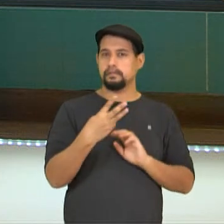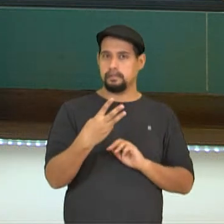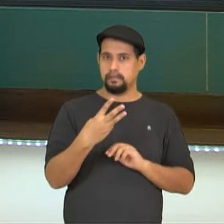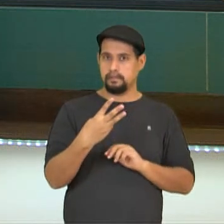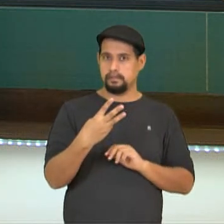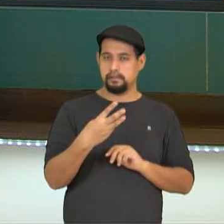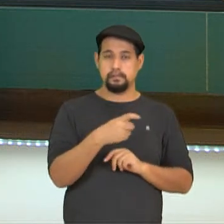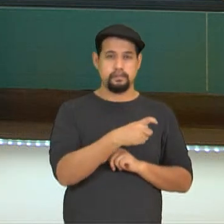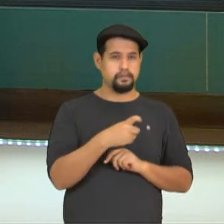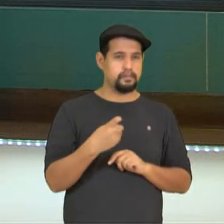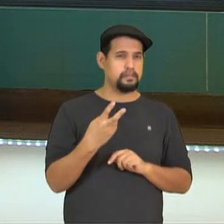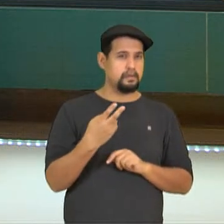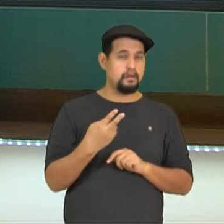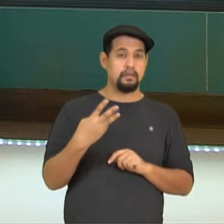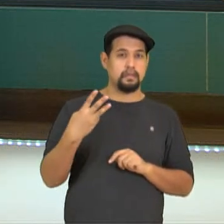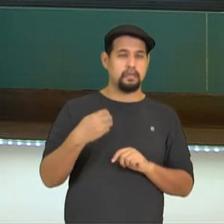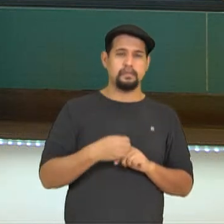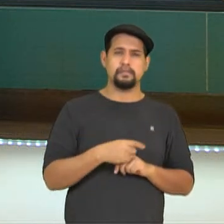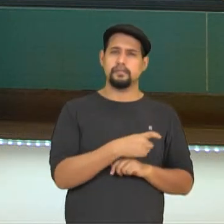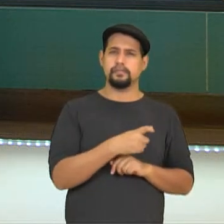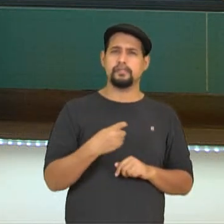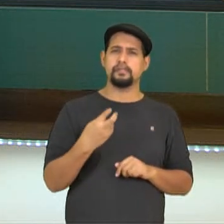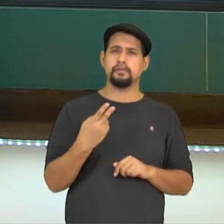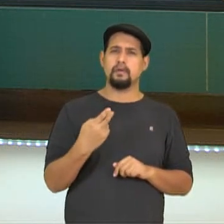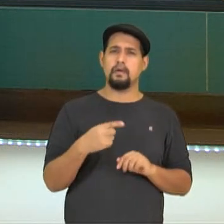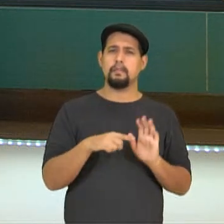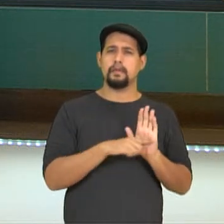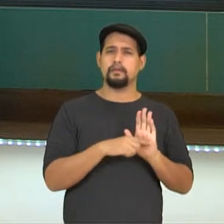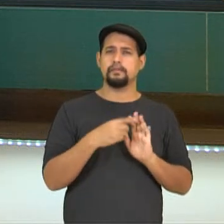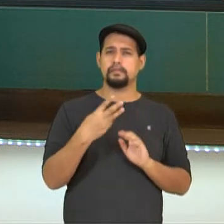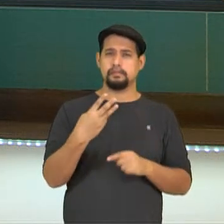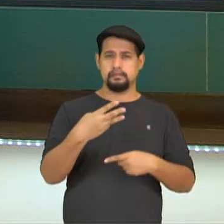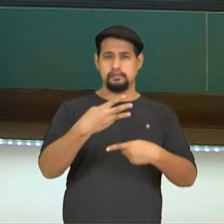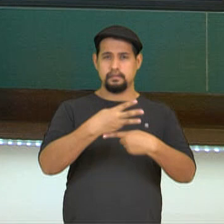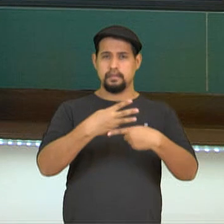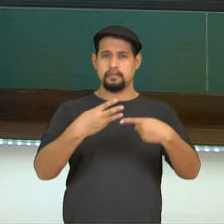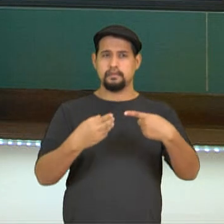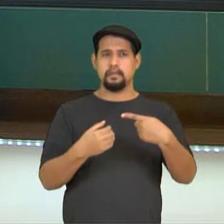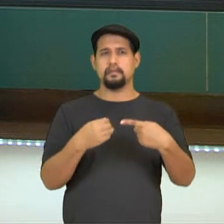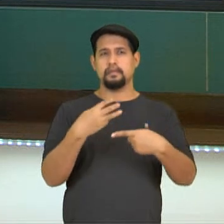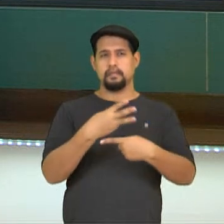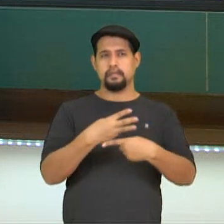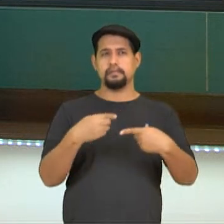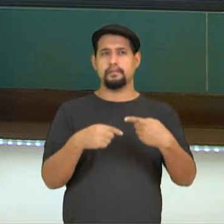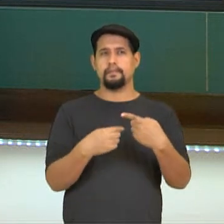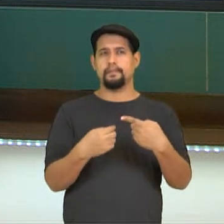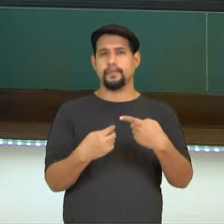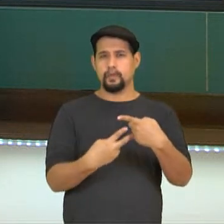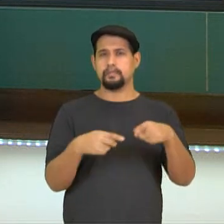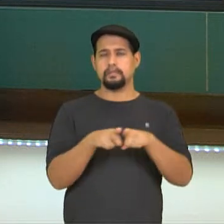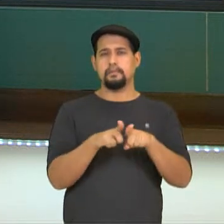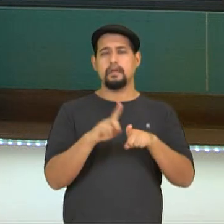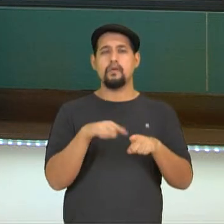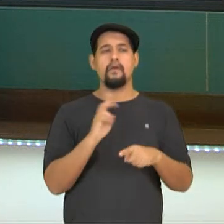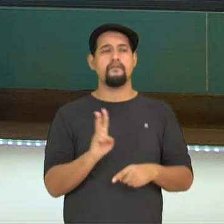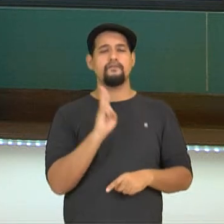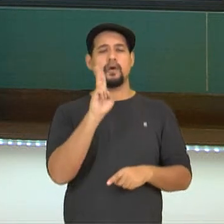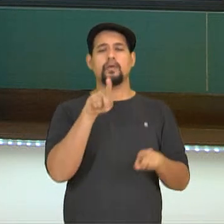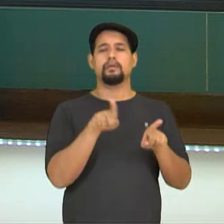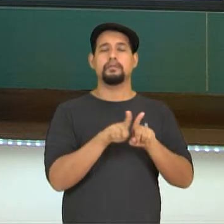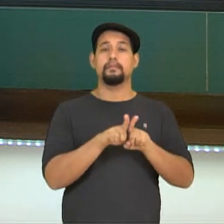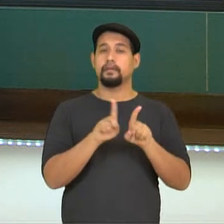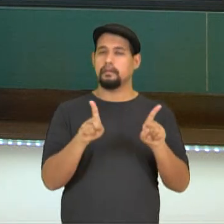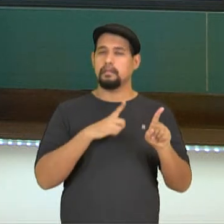x igual a 3, x igual a menos 3/2, e você vai verificar, né, e vai colocar a representação desses valores